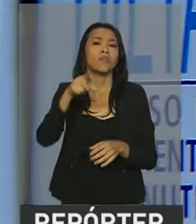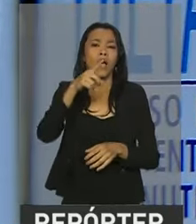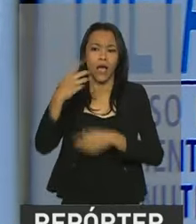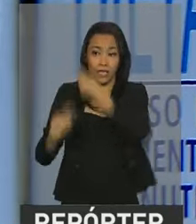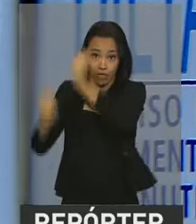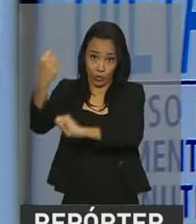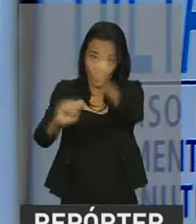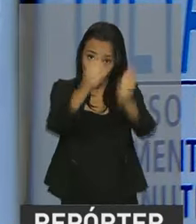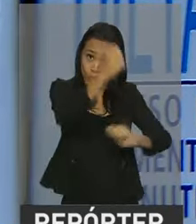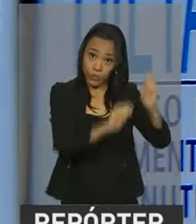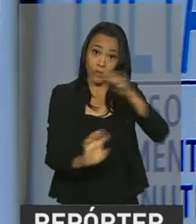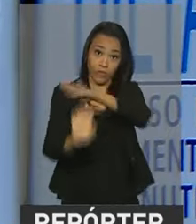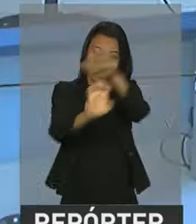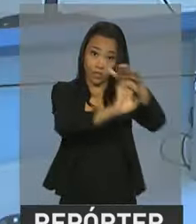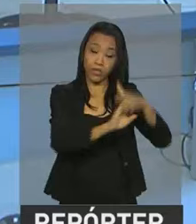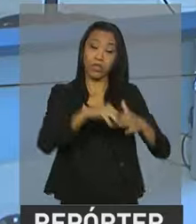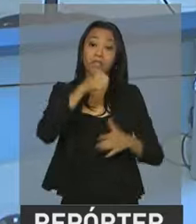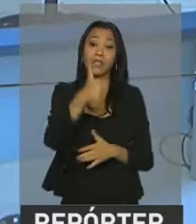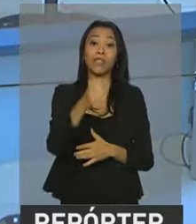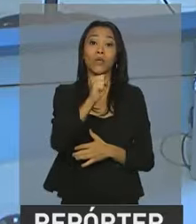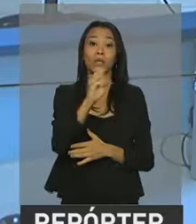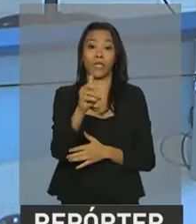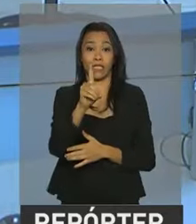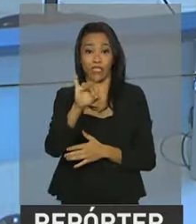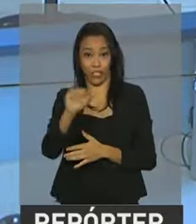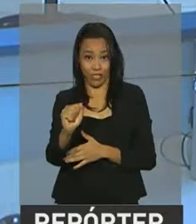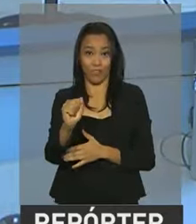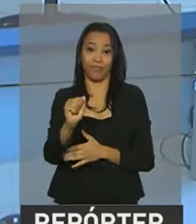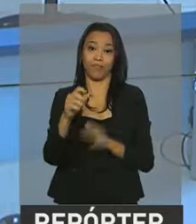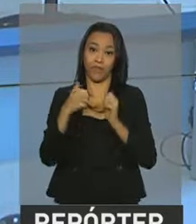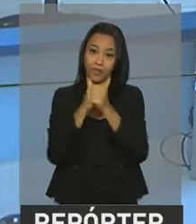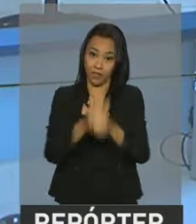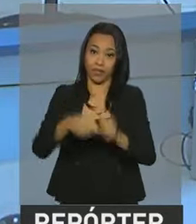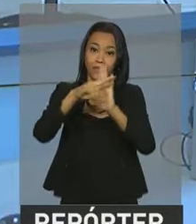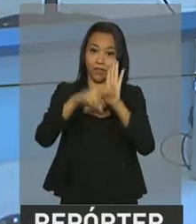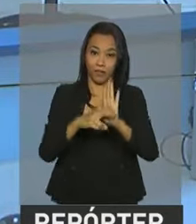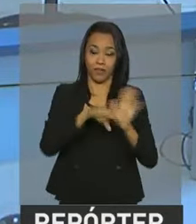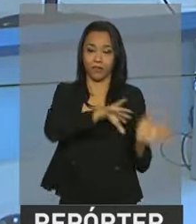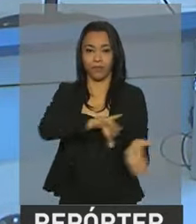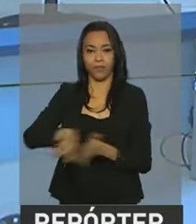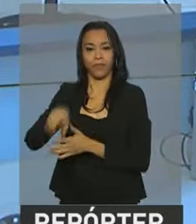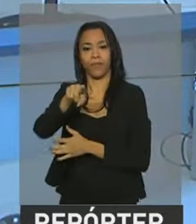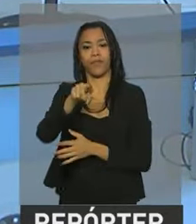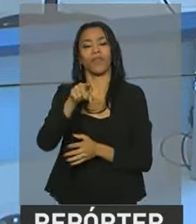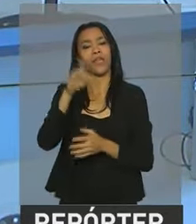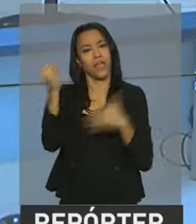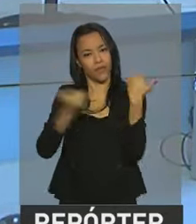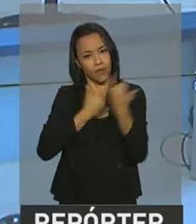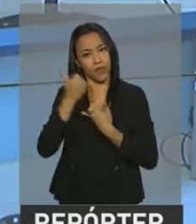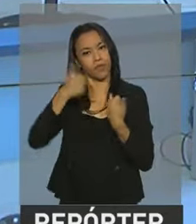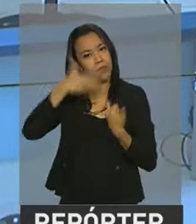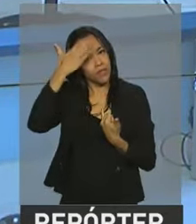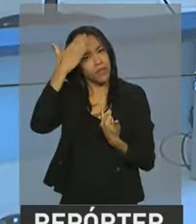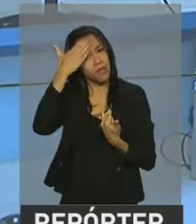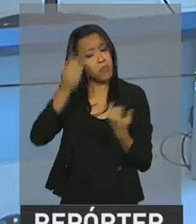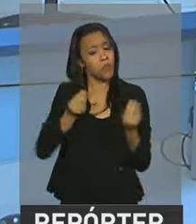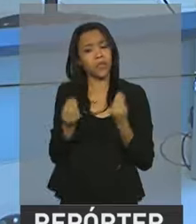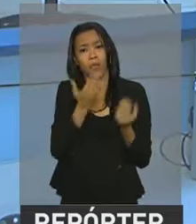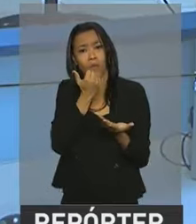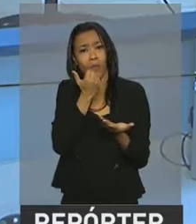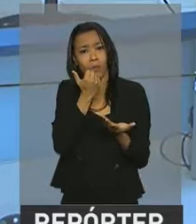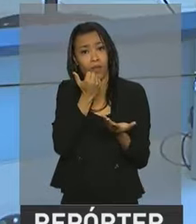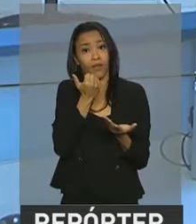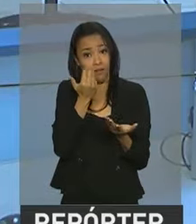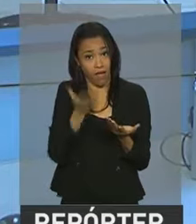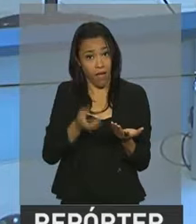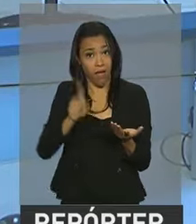adaptarem as novas regras e a preocupação em garantir que as pessoas saibam exatamente o que estão consumindo está cada vez